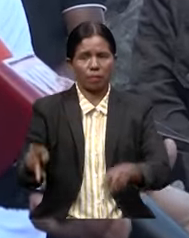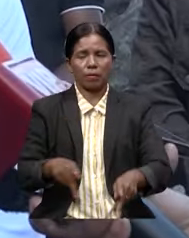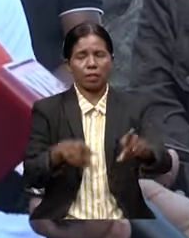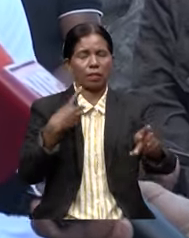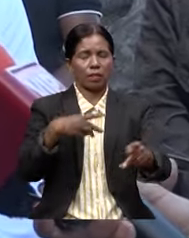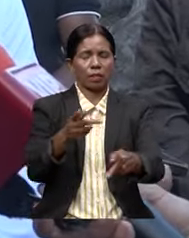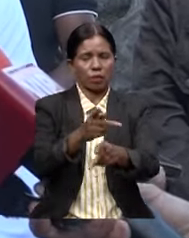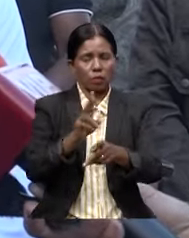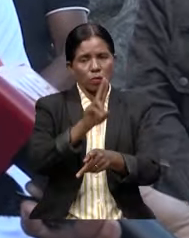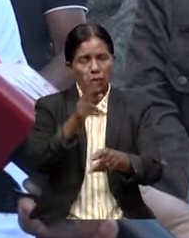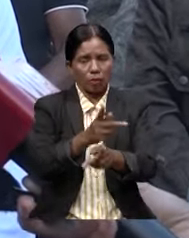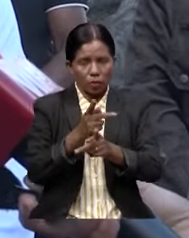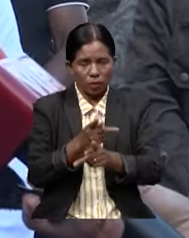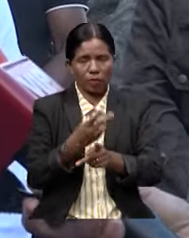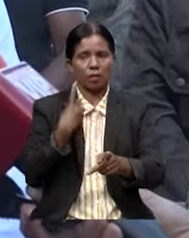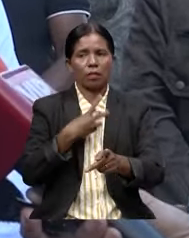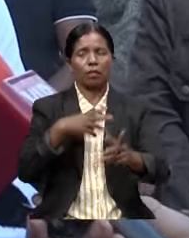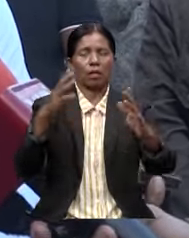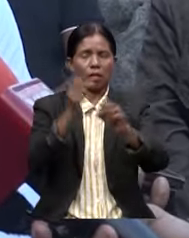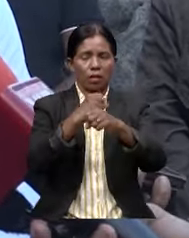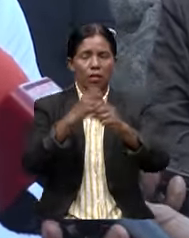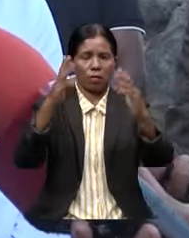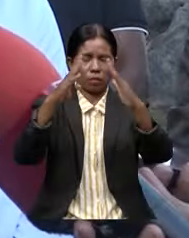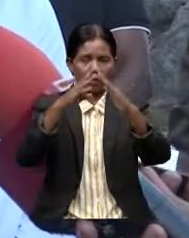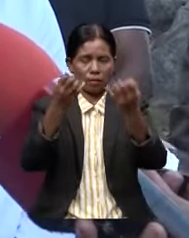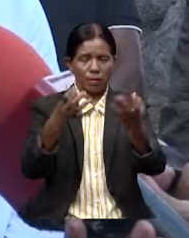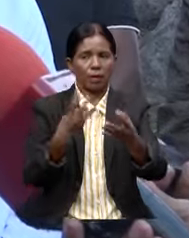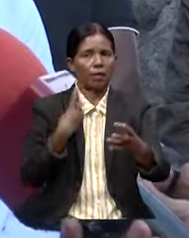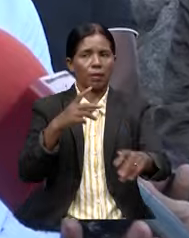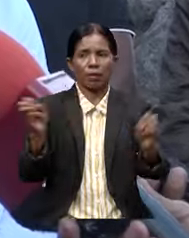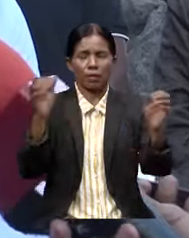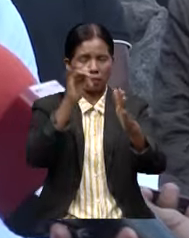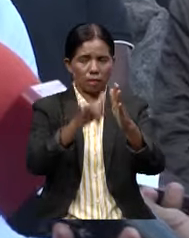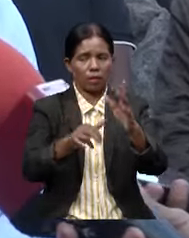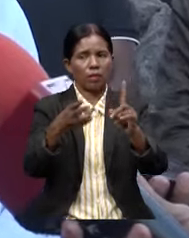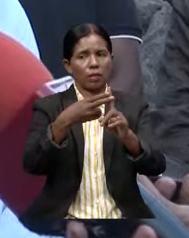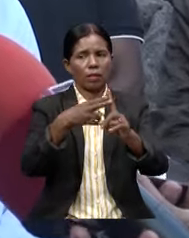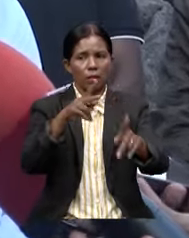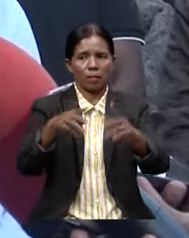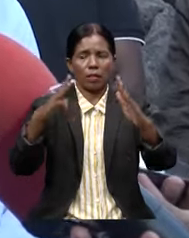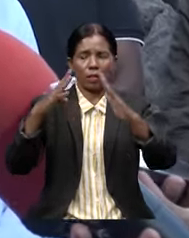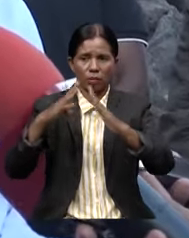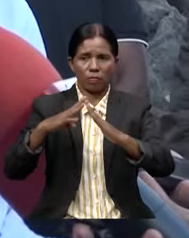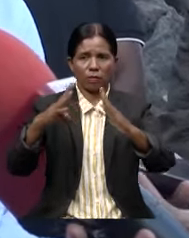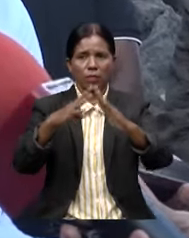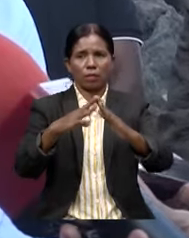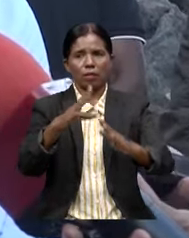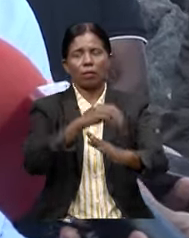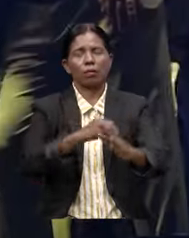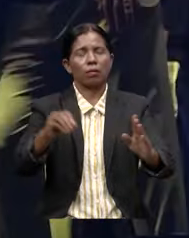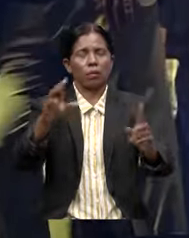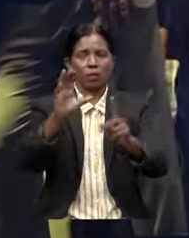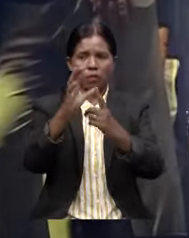conserva di dia e ita se halotan uma lubukira tamia ma laosa tumai pa hela hotel e mamai he uma nebe uma